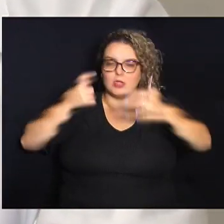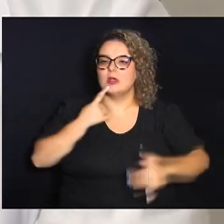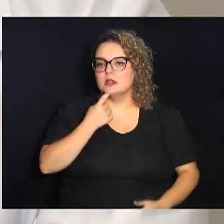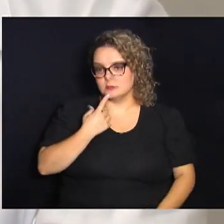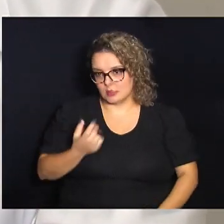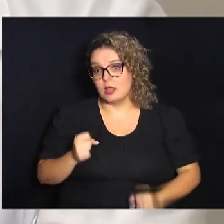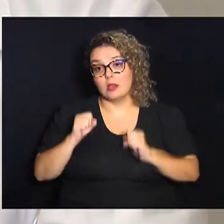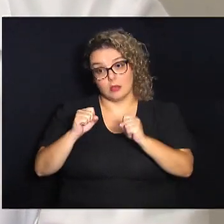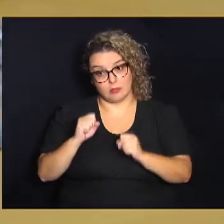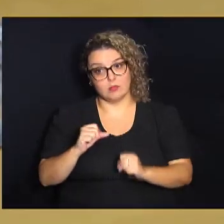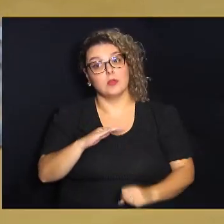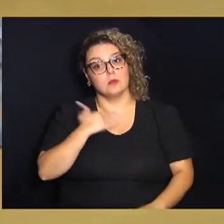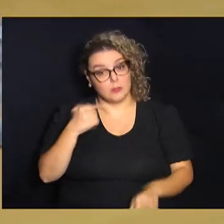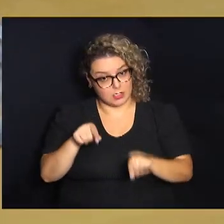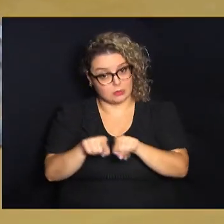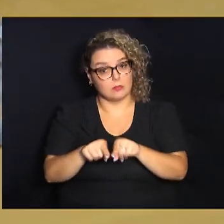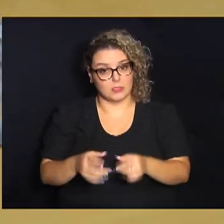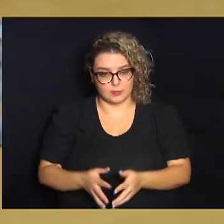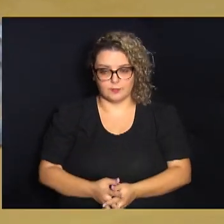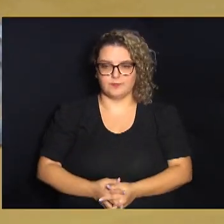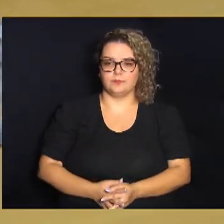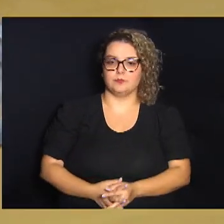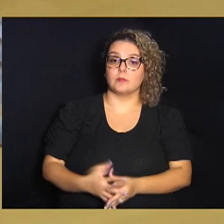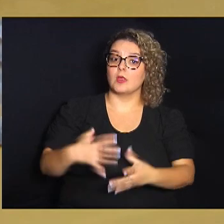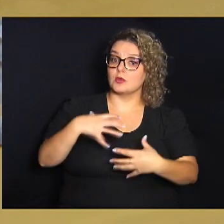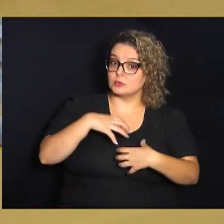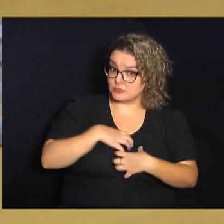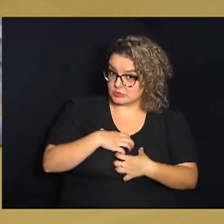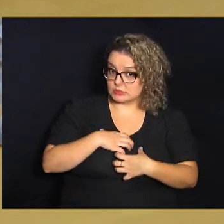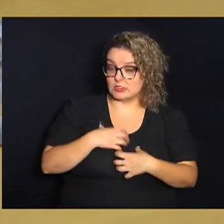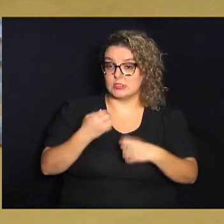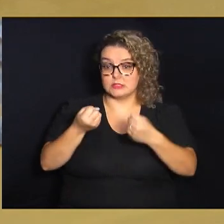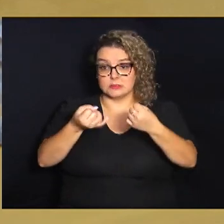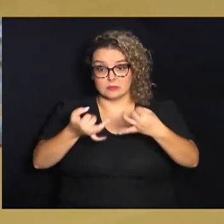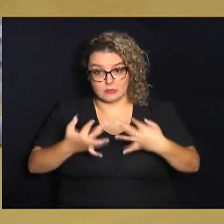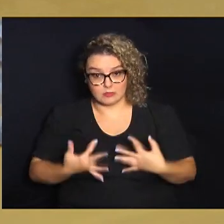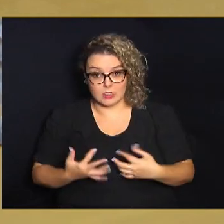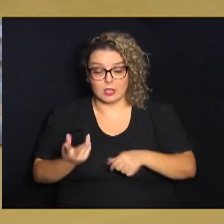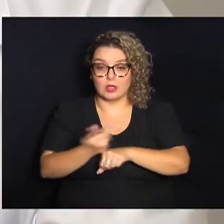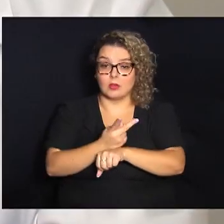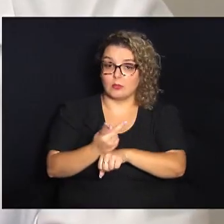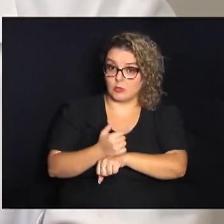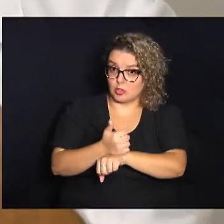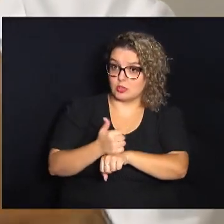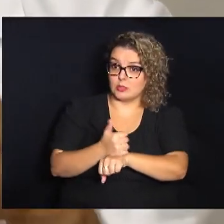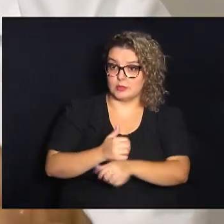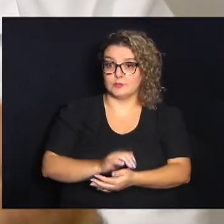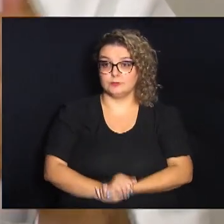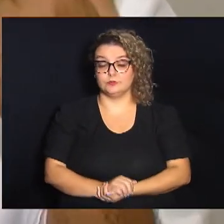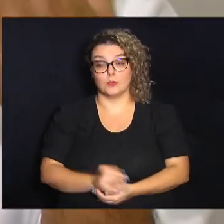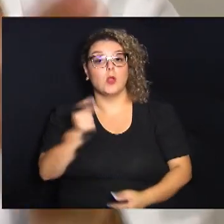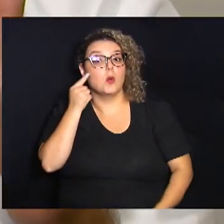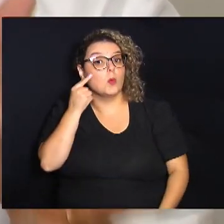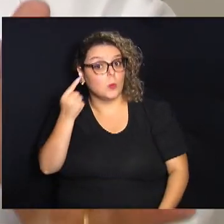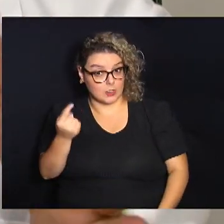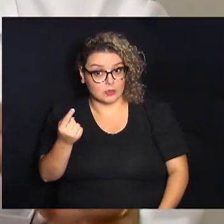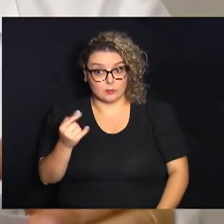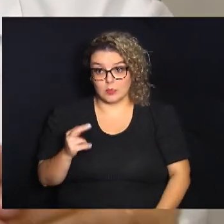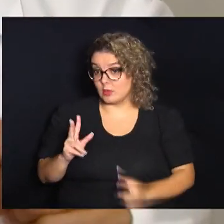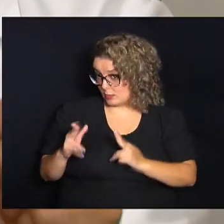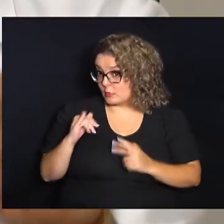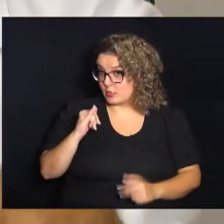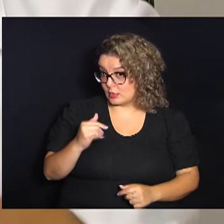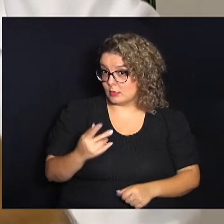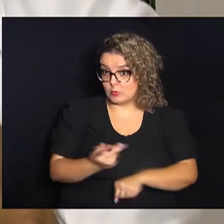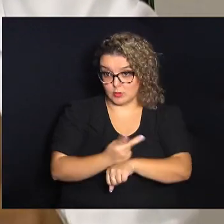que podem levar a óbito também. Ao sentir os sintomas, a orientação é buscar um profissional. Então, o ideal, como você falou, é procurar um